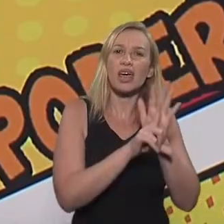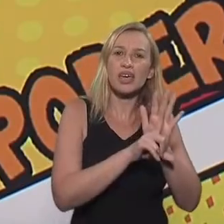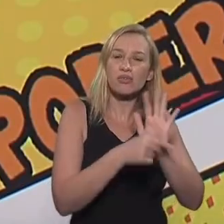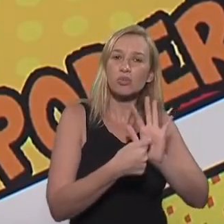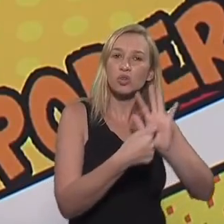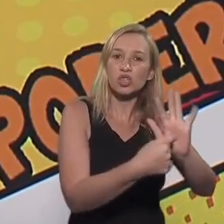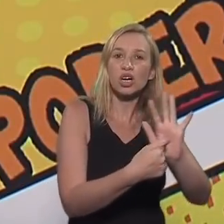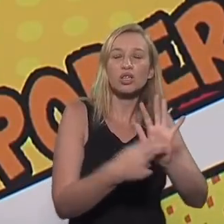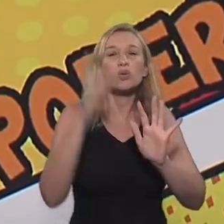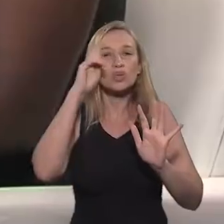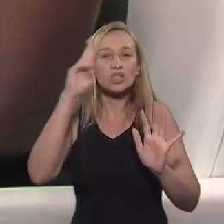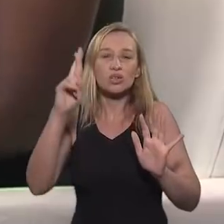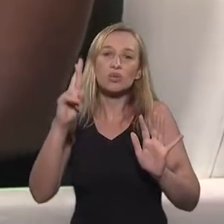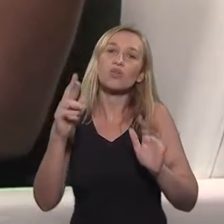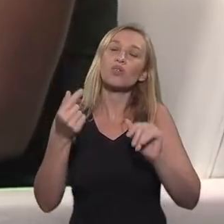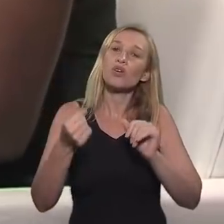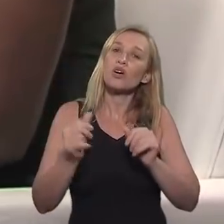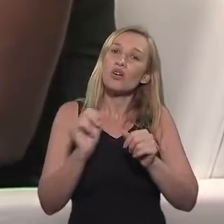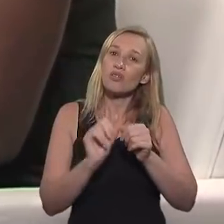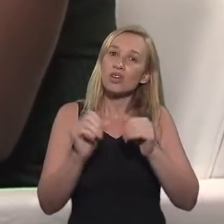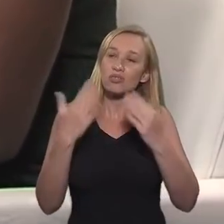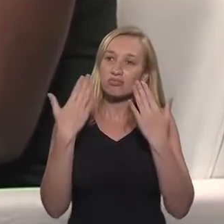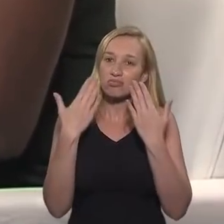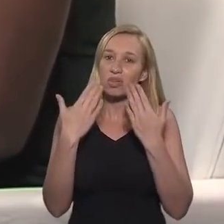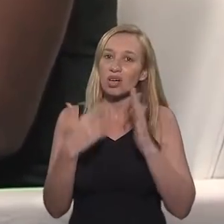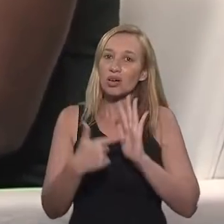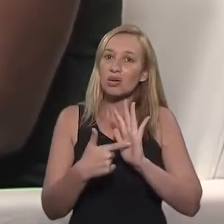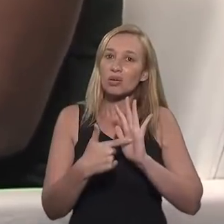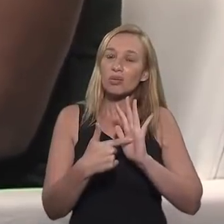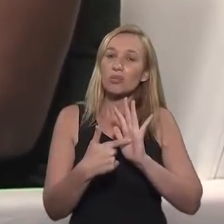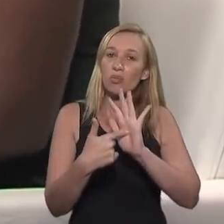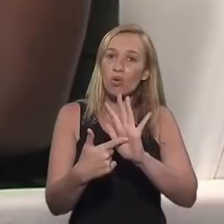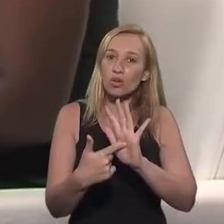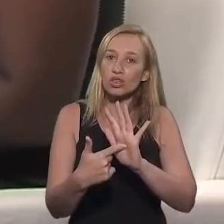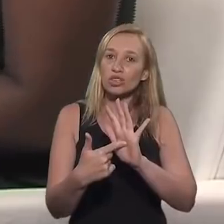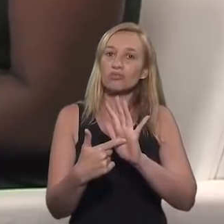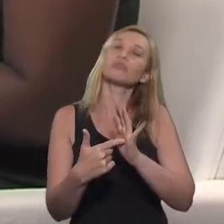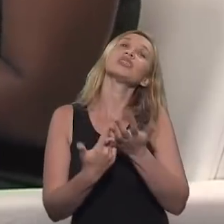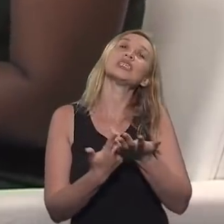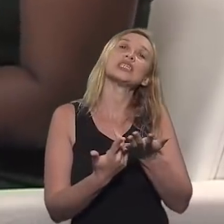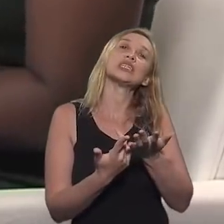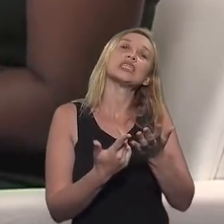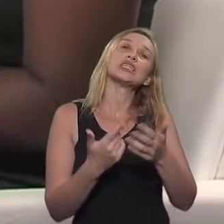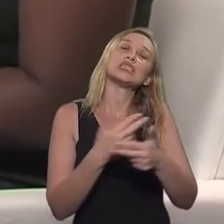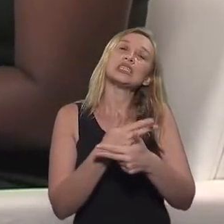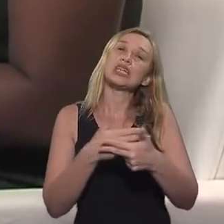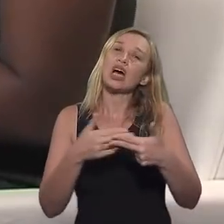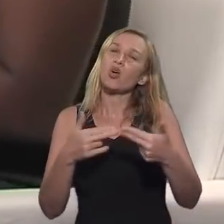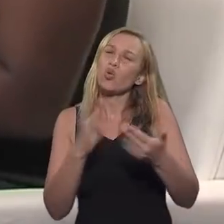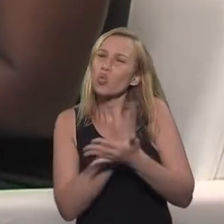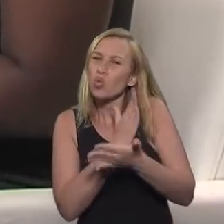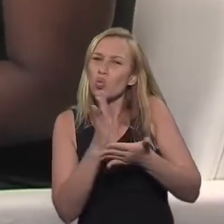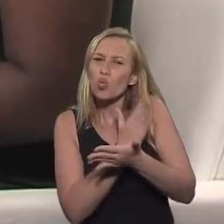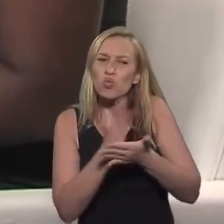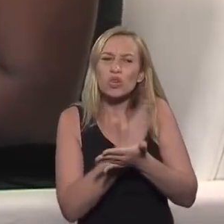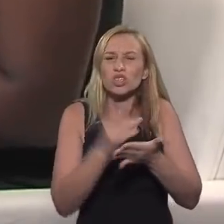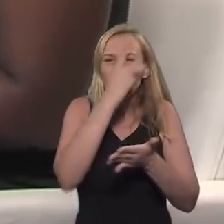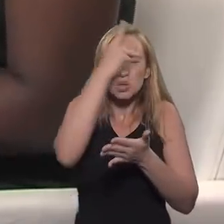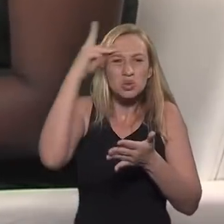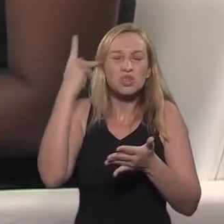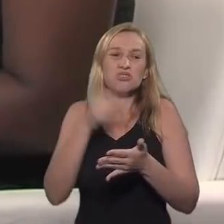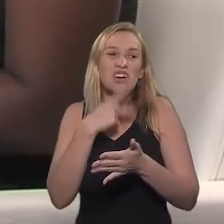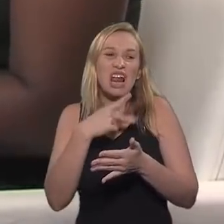postagem numa rede social comemorando, né, essa aprovação da lei, a sanção da lei, e recebeu alguns comentários, assim,